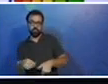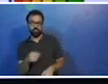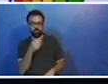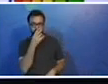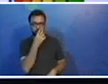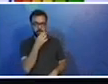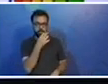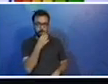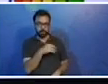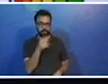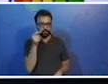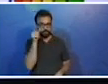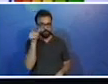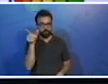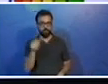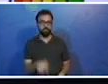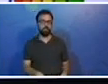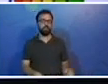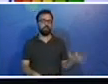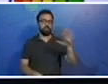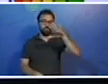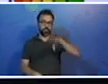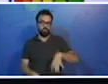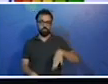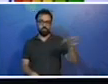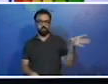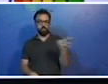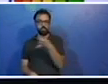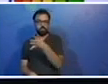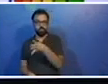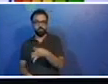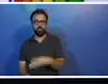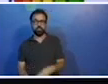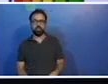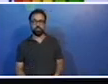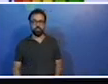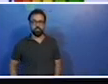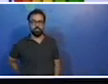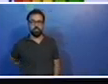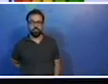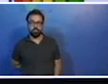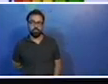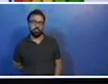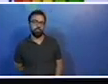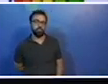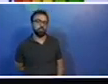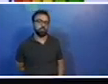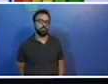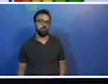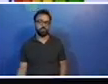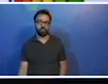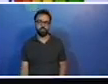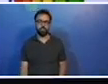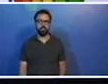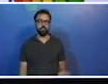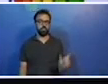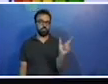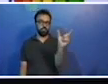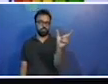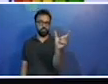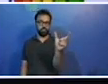enfim. Olha lá, nós temos umas palavrinhas que nós trabalhamos no nosso material de língua inglesa, na apostilado, que é